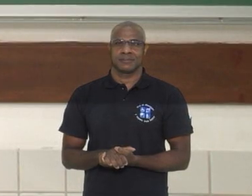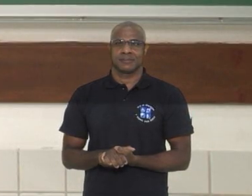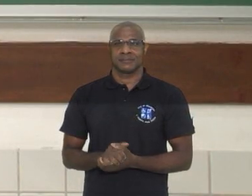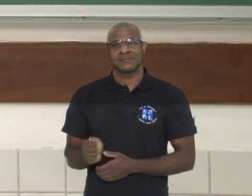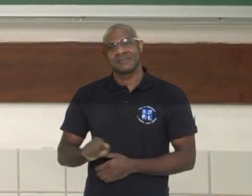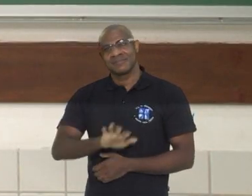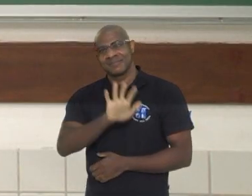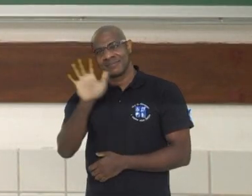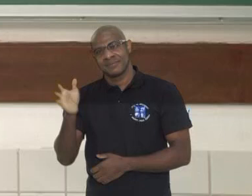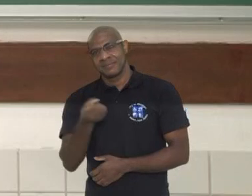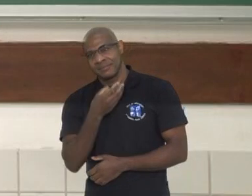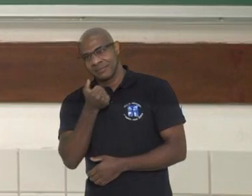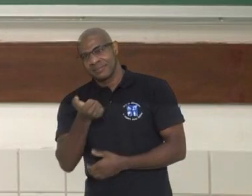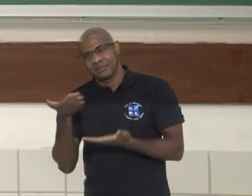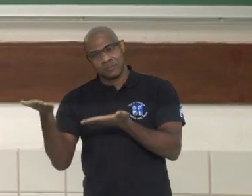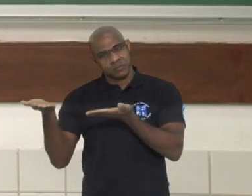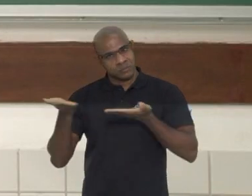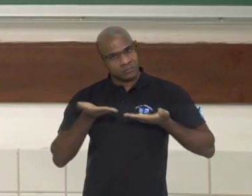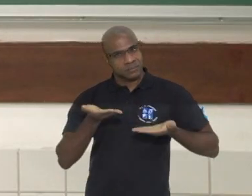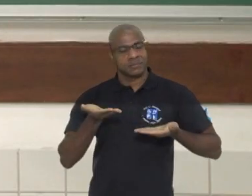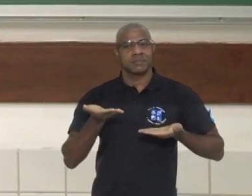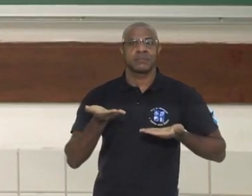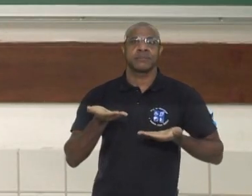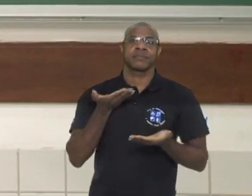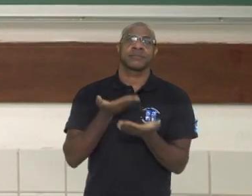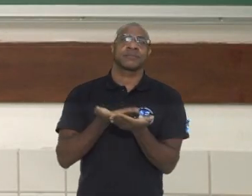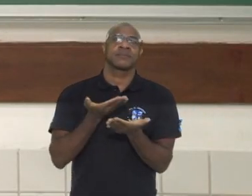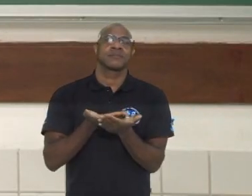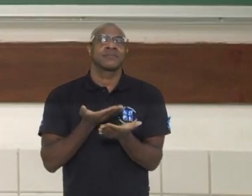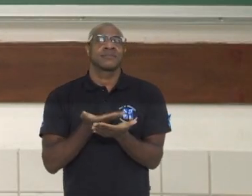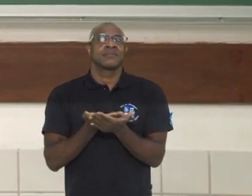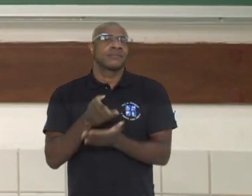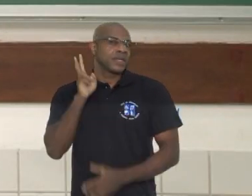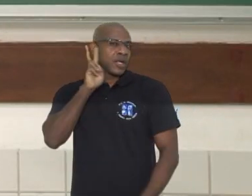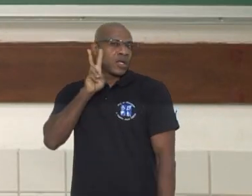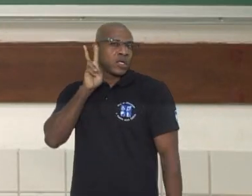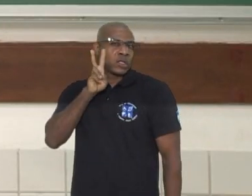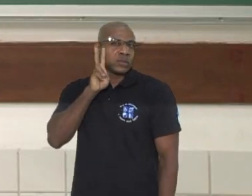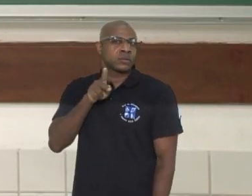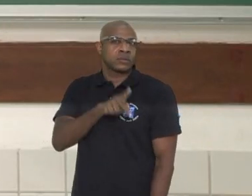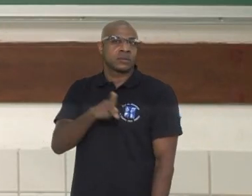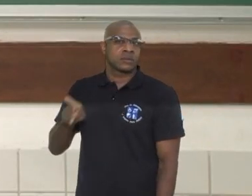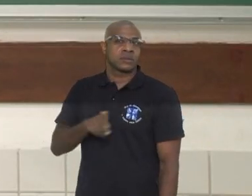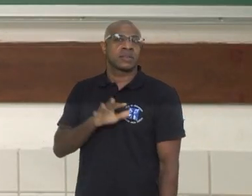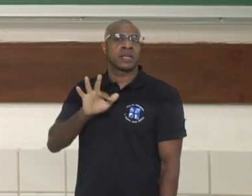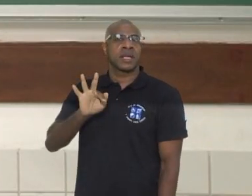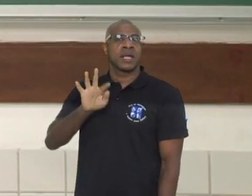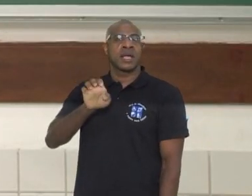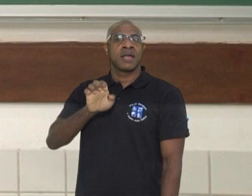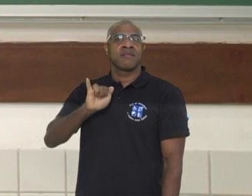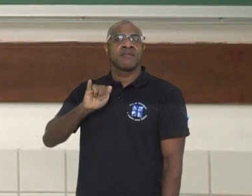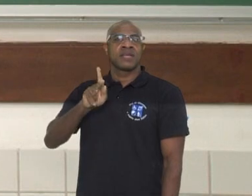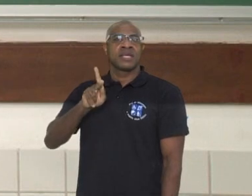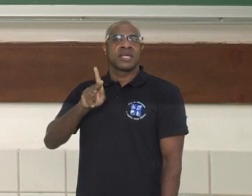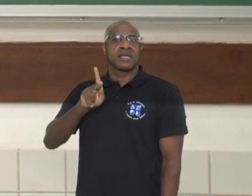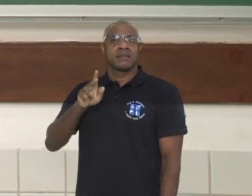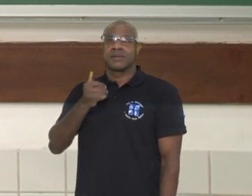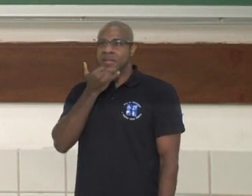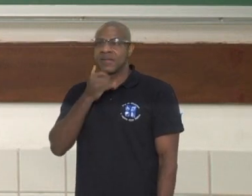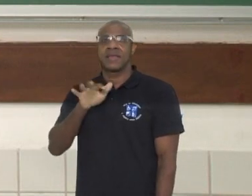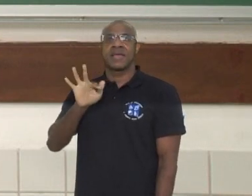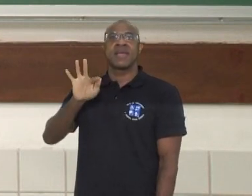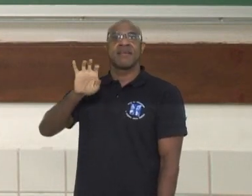Olá, tudo bem? Sejam bem-vindos à aula de História. Eu sou o professor Felipe Pego Camargos